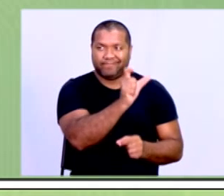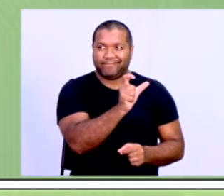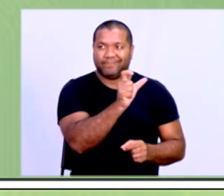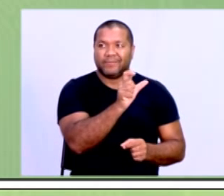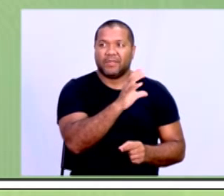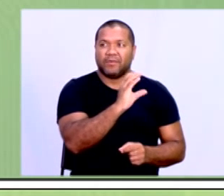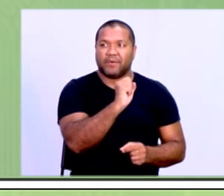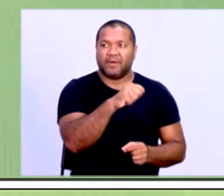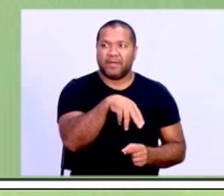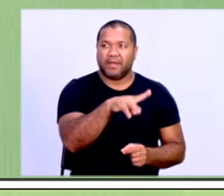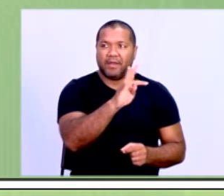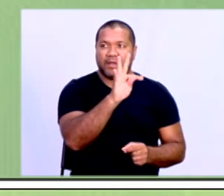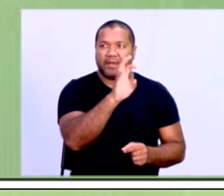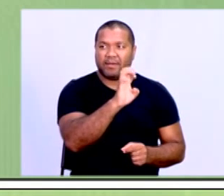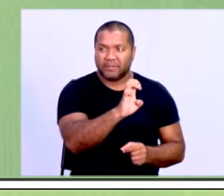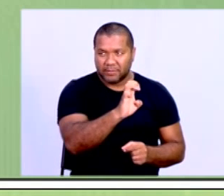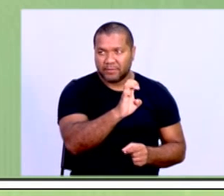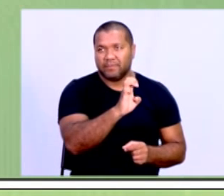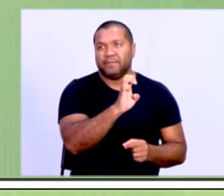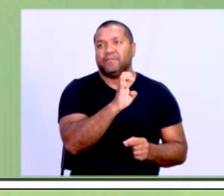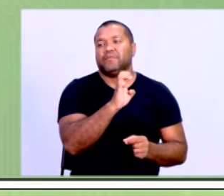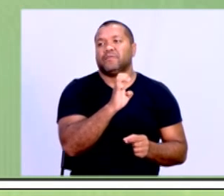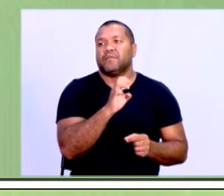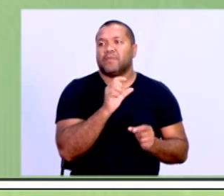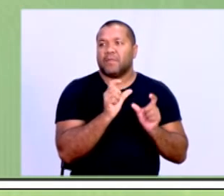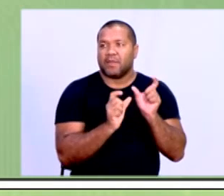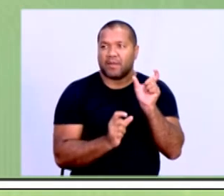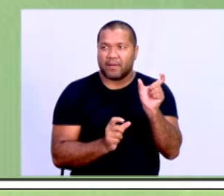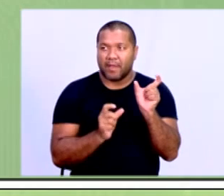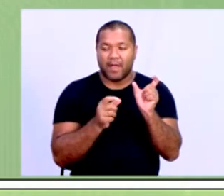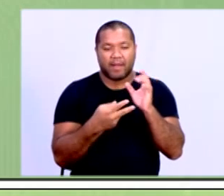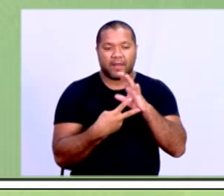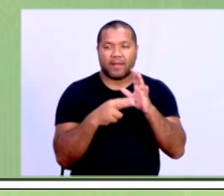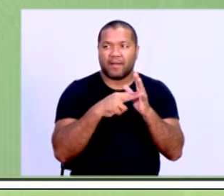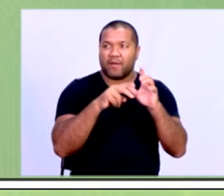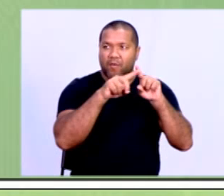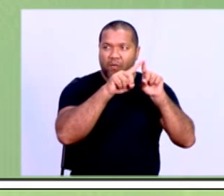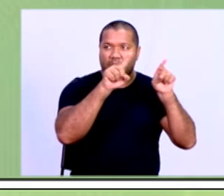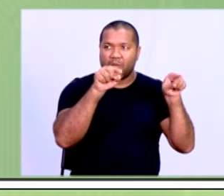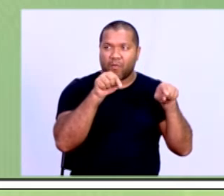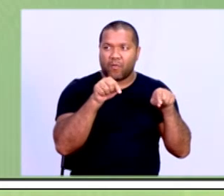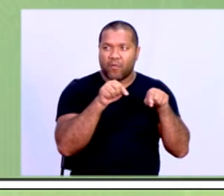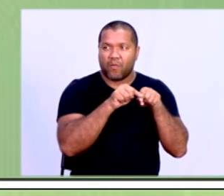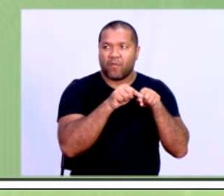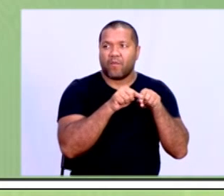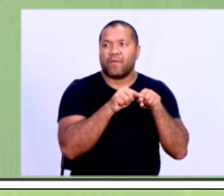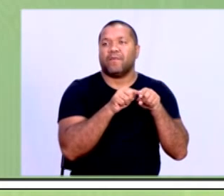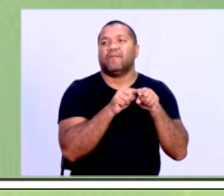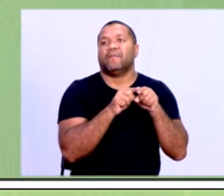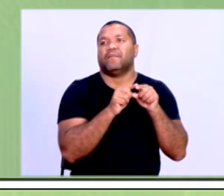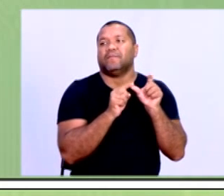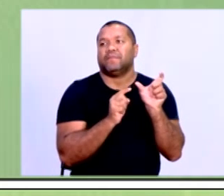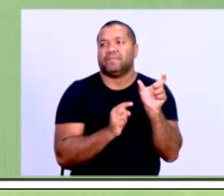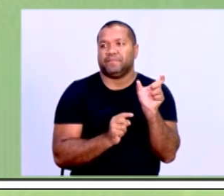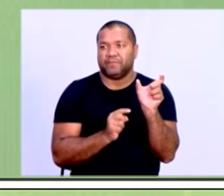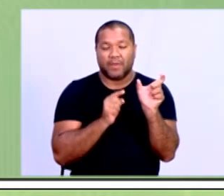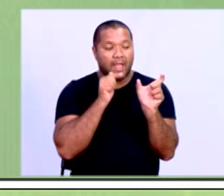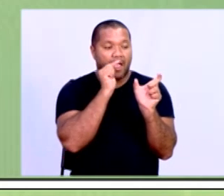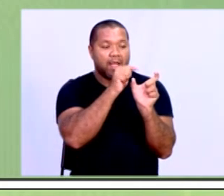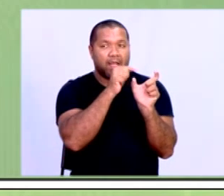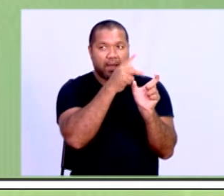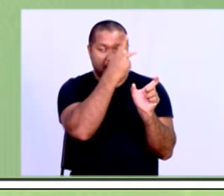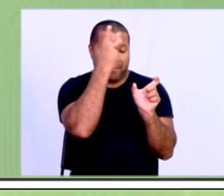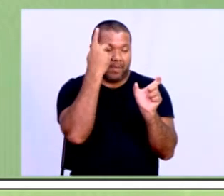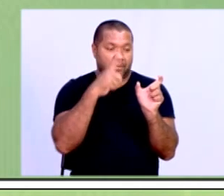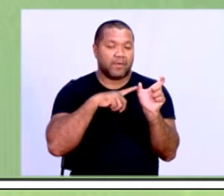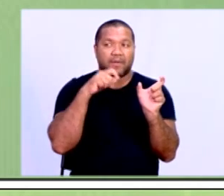entidade, que é o cliente, representado pelo retângulo